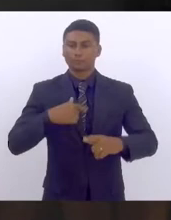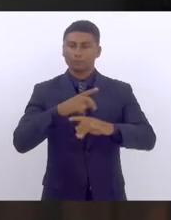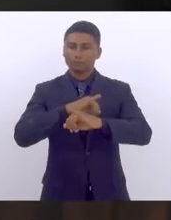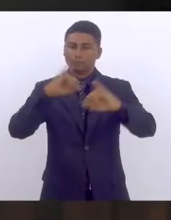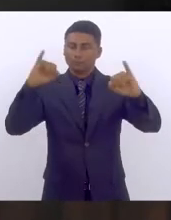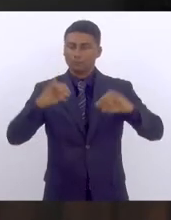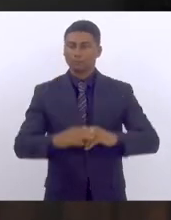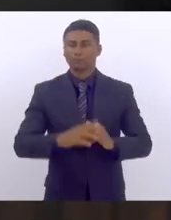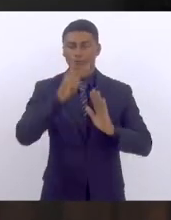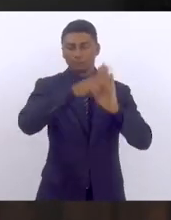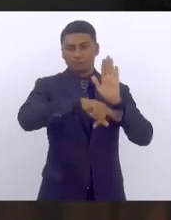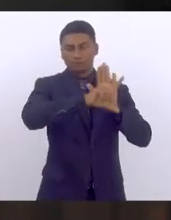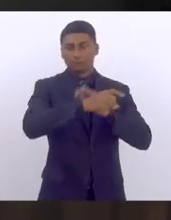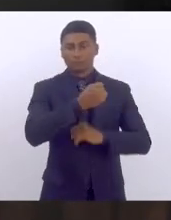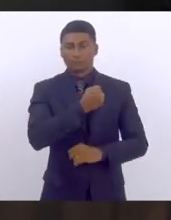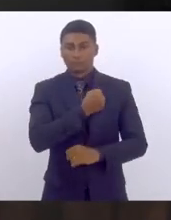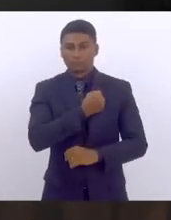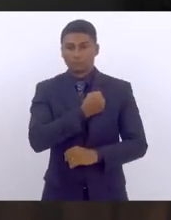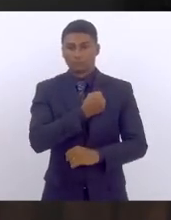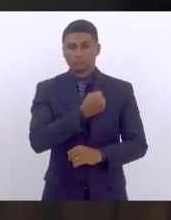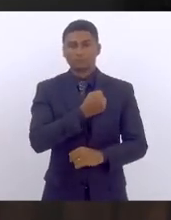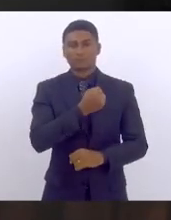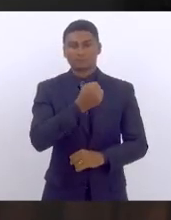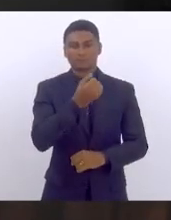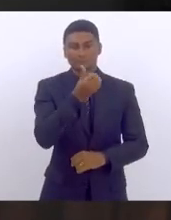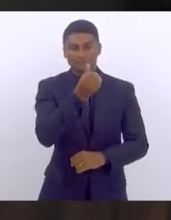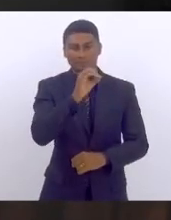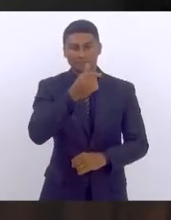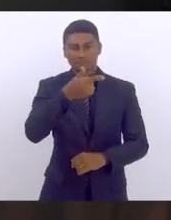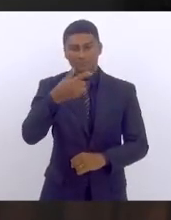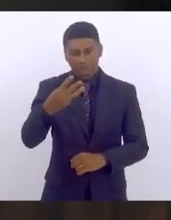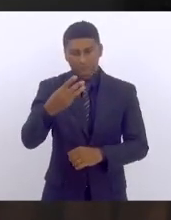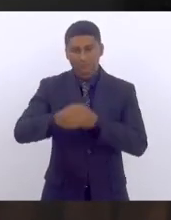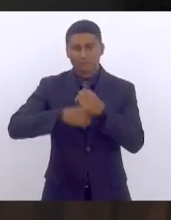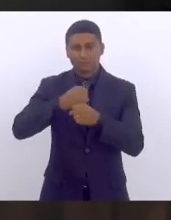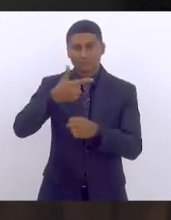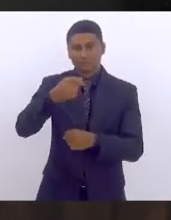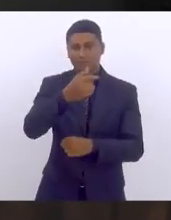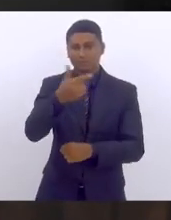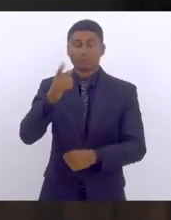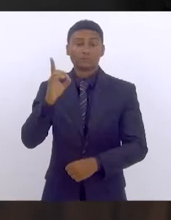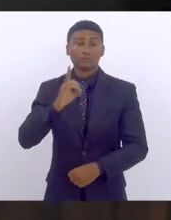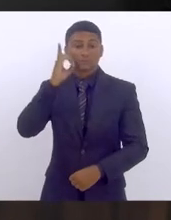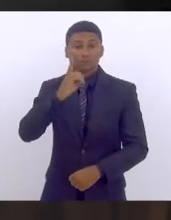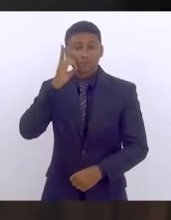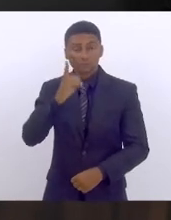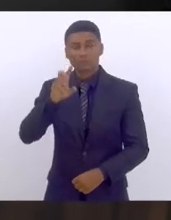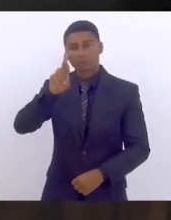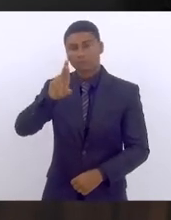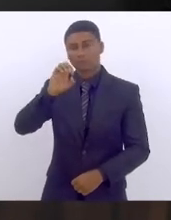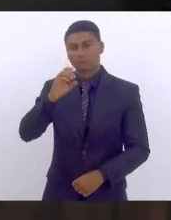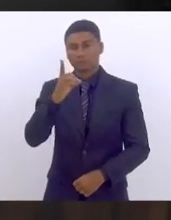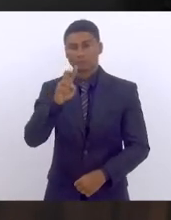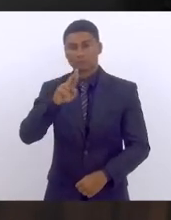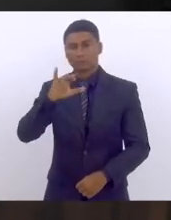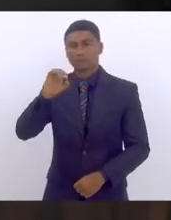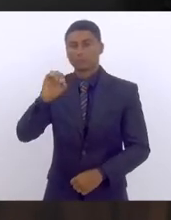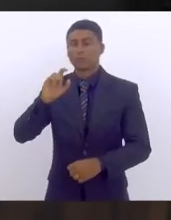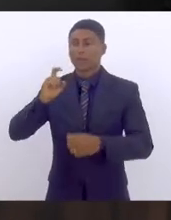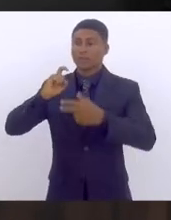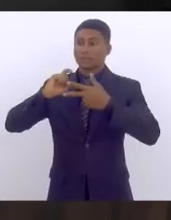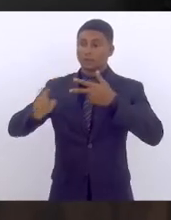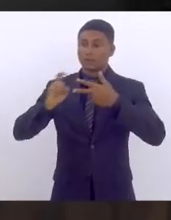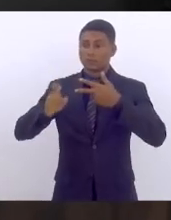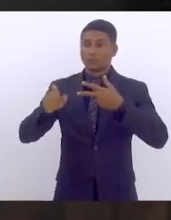Anuncio projeto de lei número 6023, de 22, de autoria do deputado Rodrigo Amorim, que autoriza o Poder Executivo